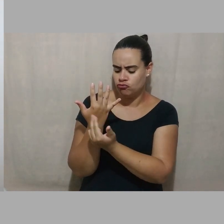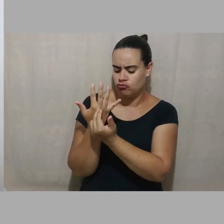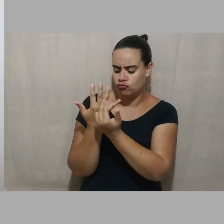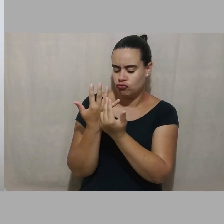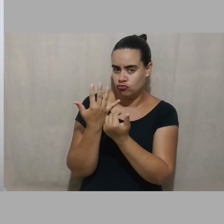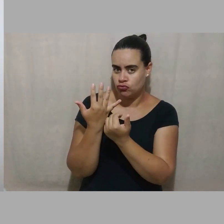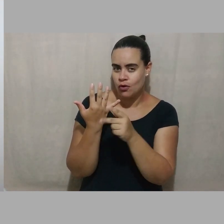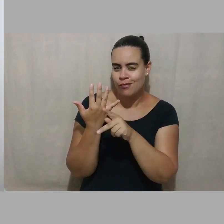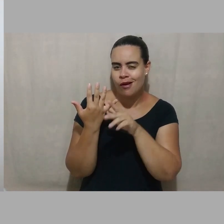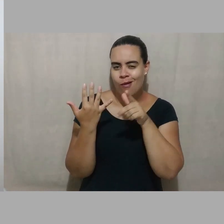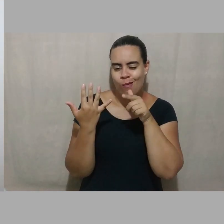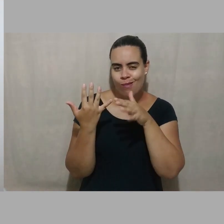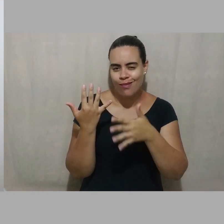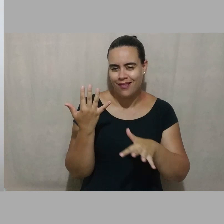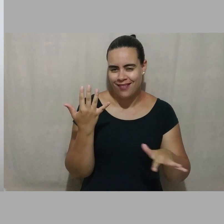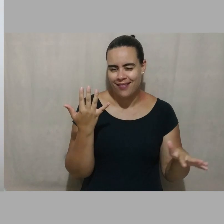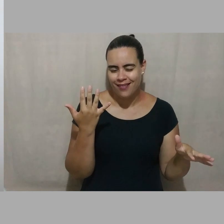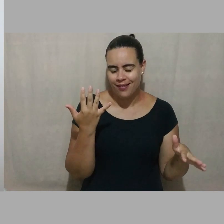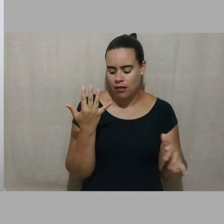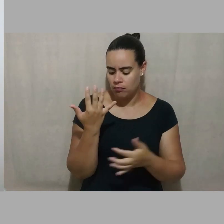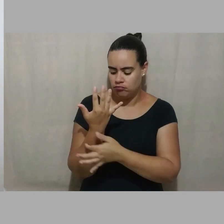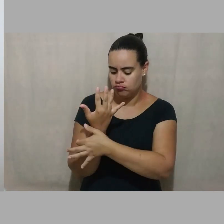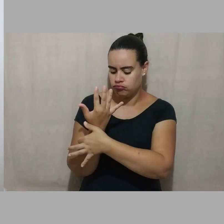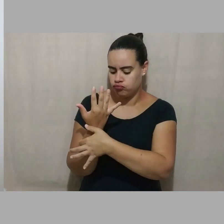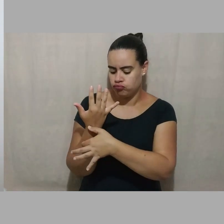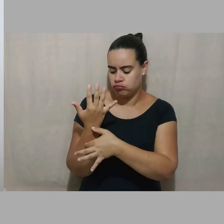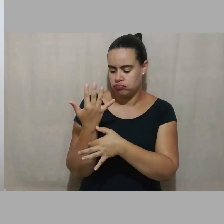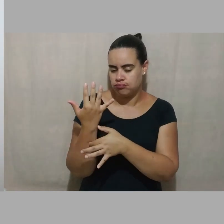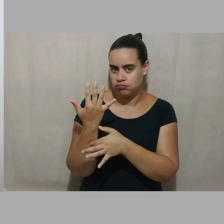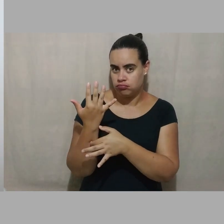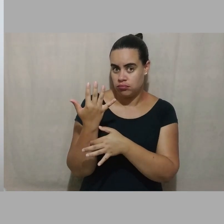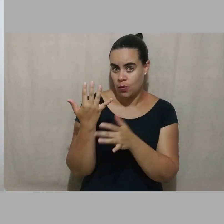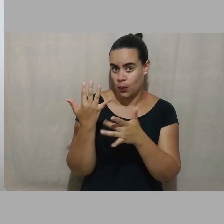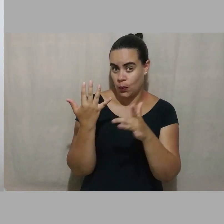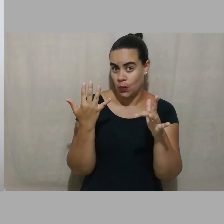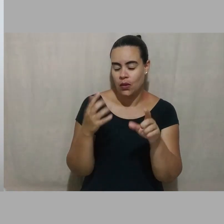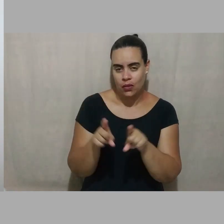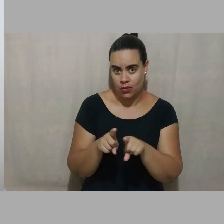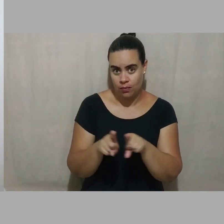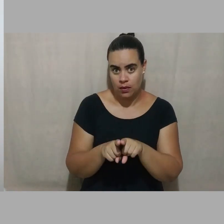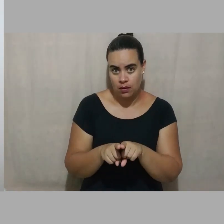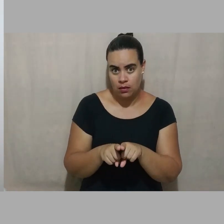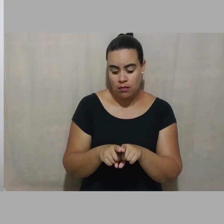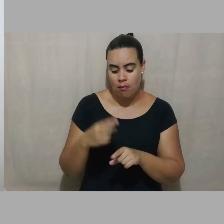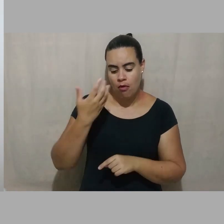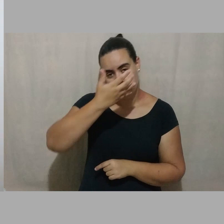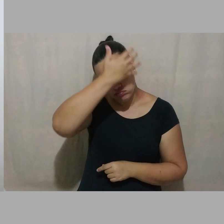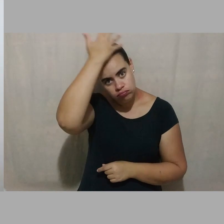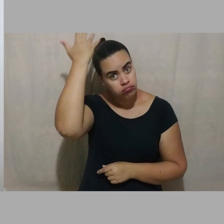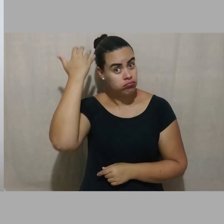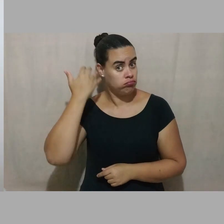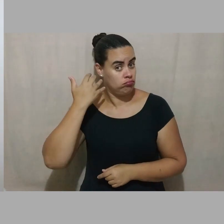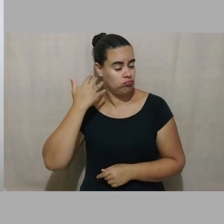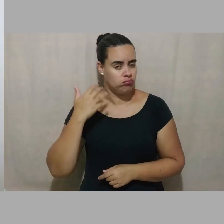decoração de conchas e um bracelete prateado. O meu cabelo está penteado